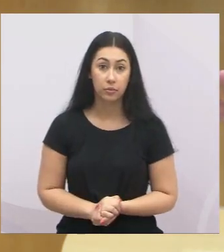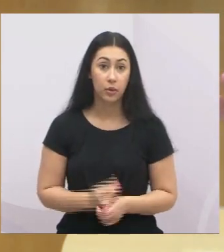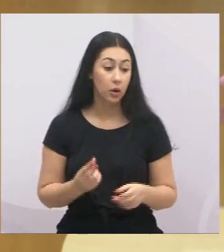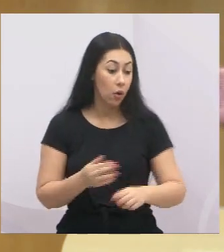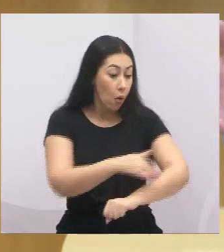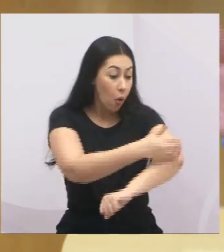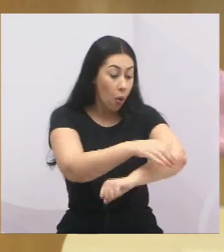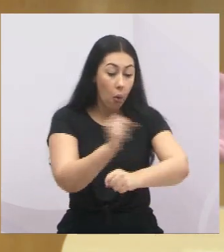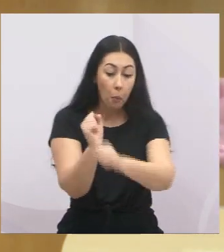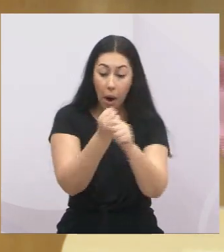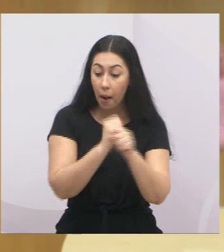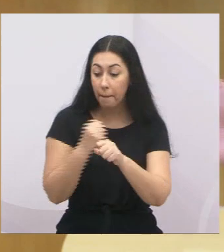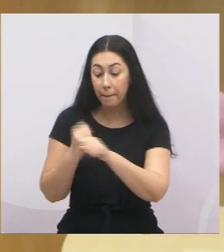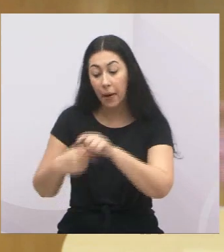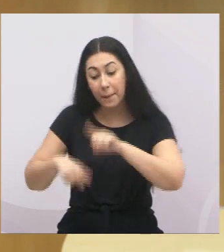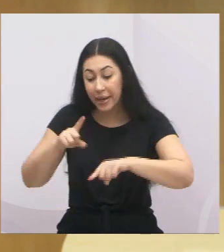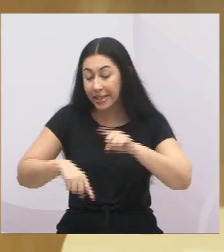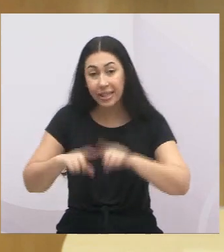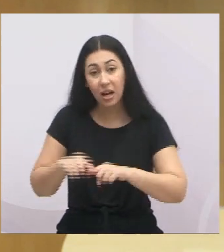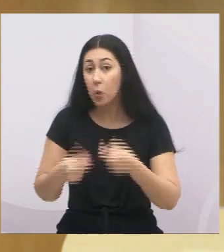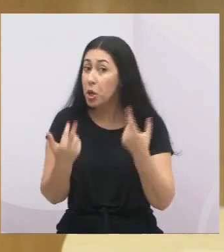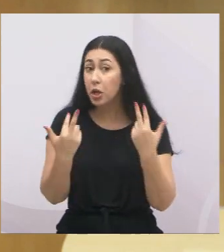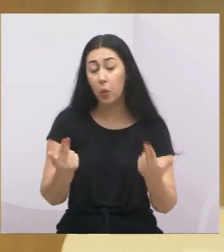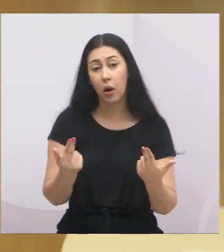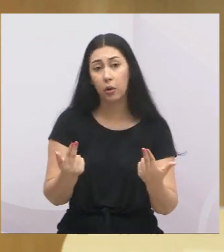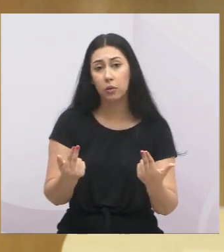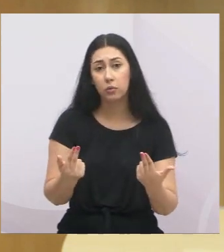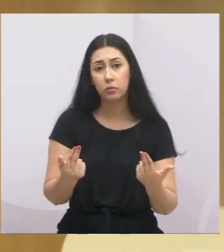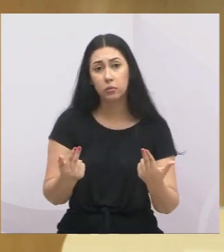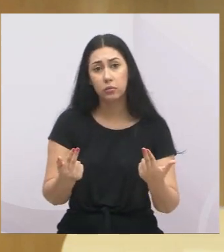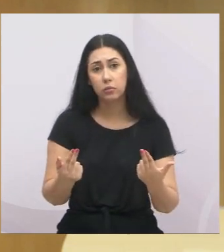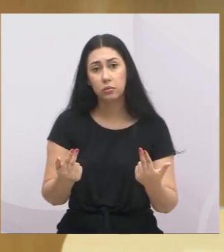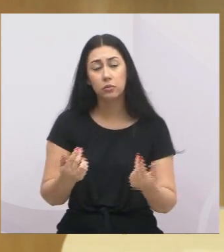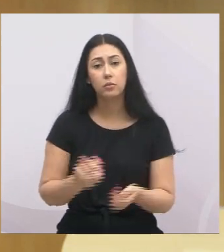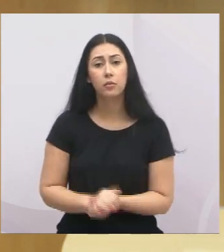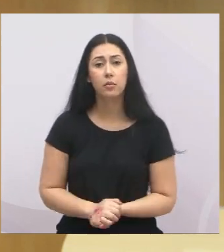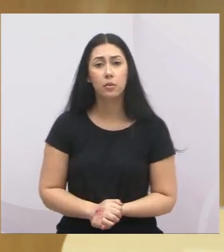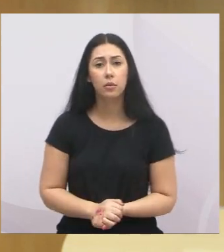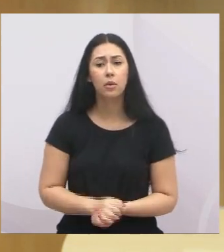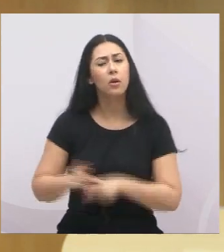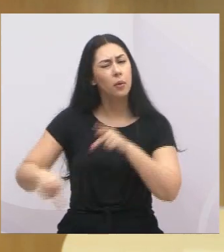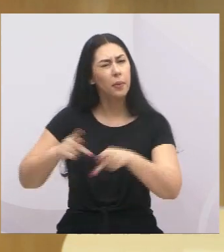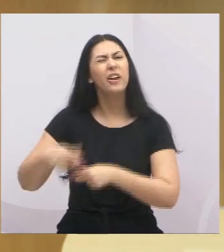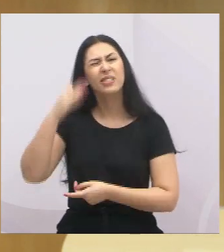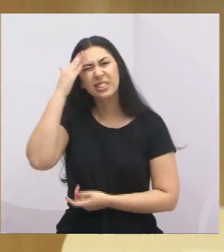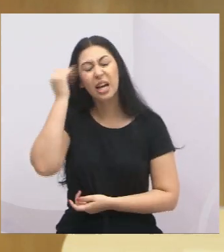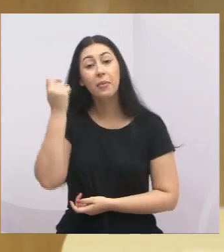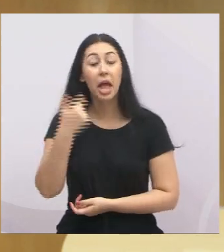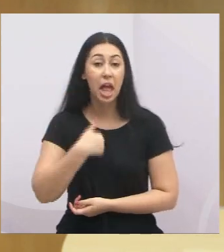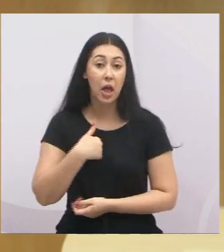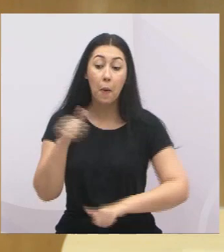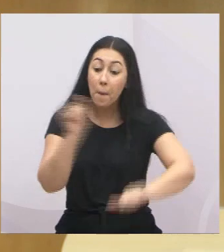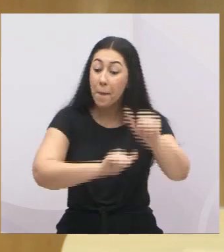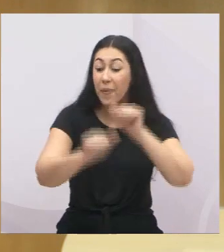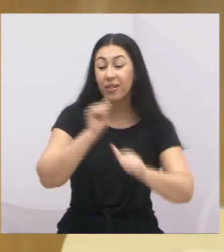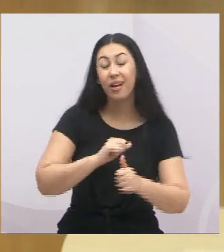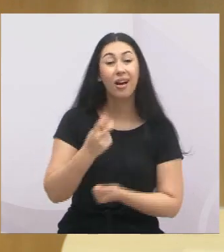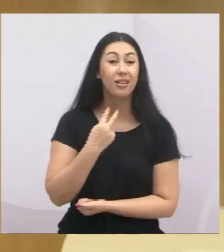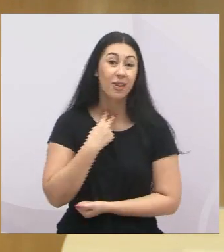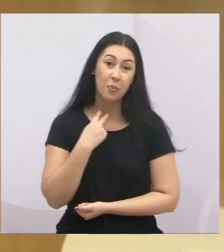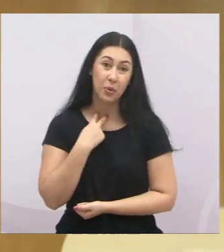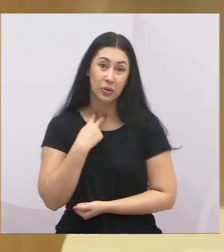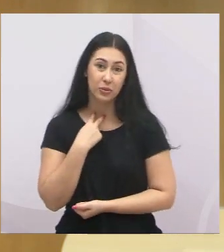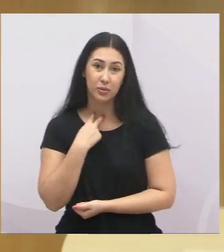mesmo. Então, fica aqui, a população sabe que eu, como vereador, não tenho como alterar isso, é uma pena,